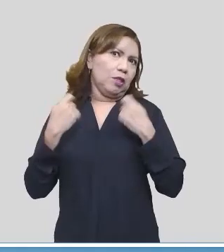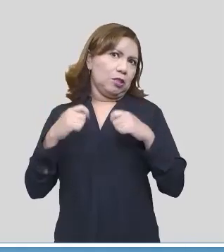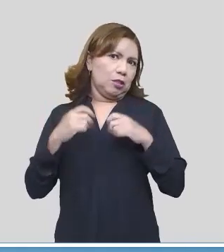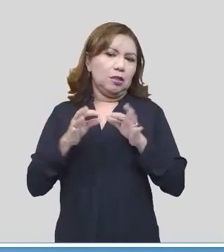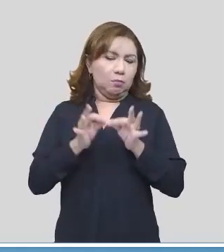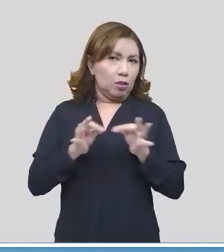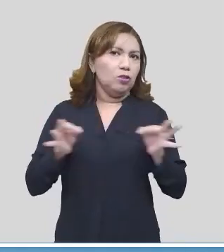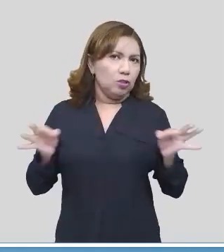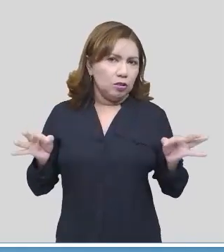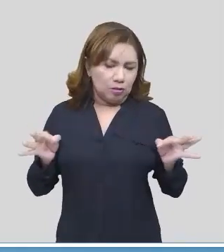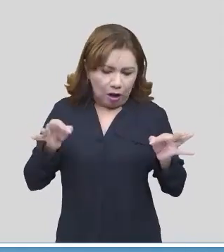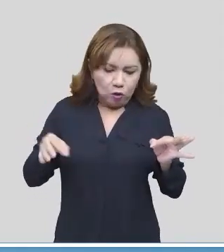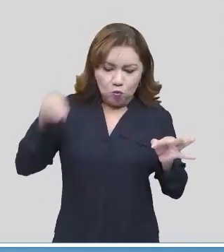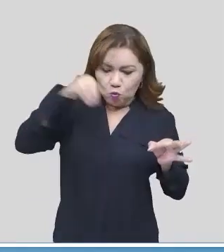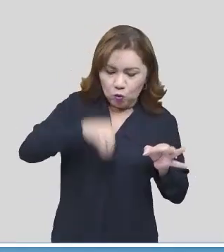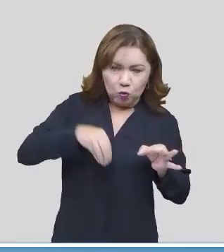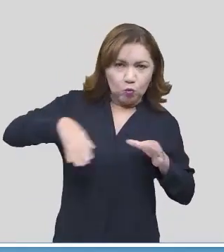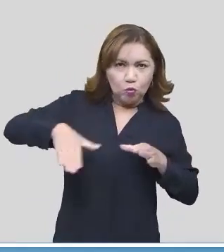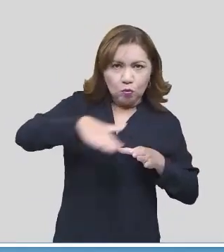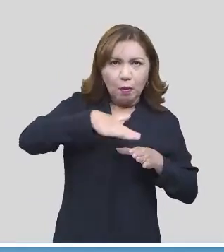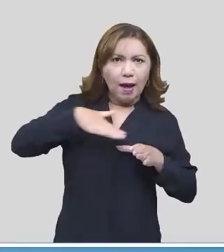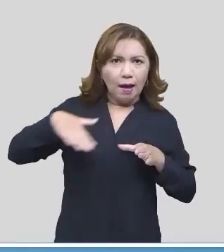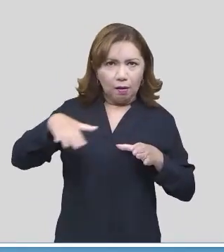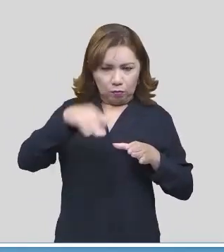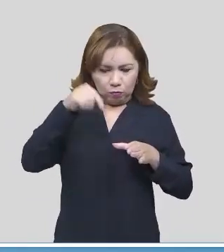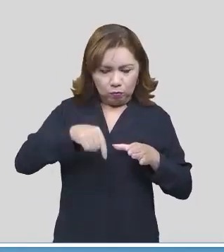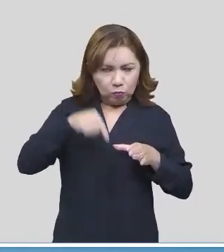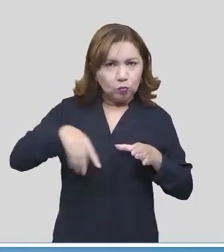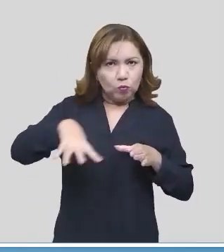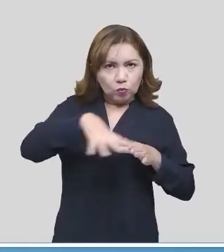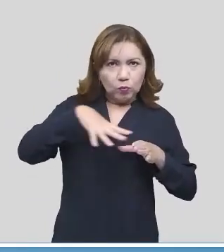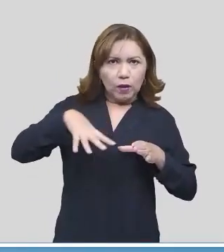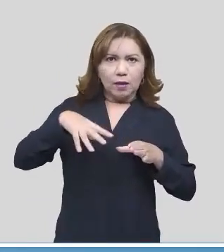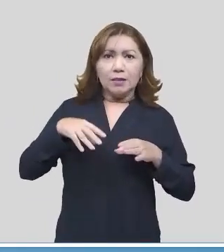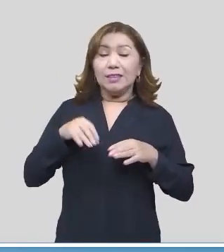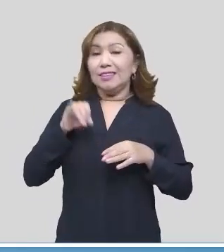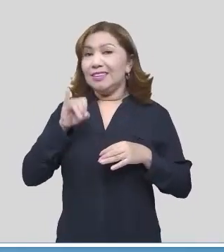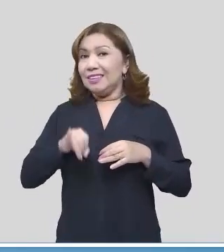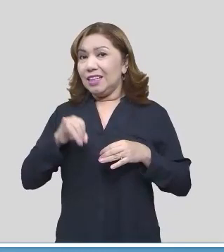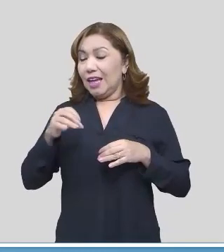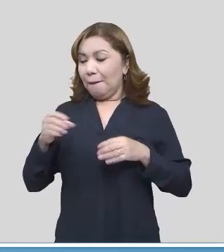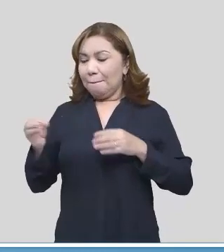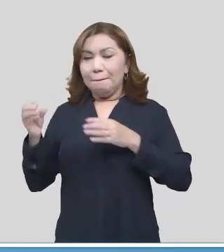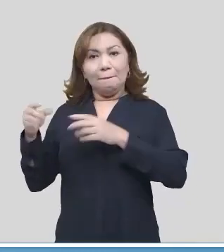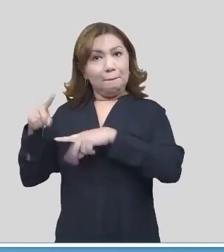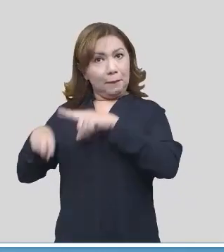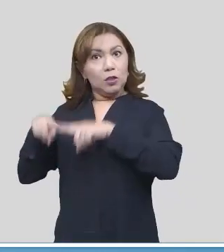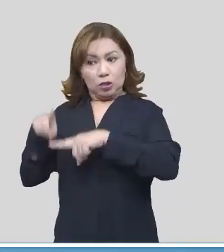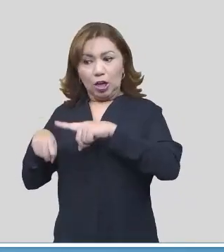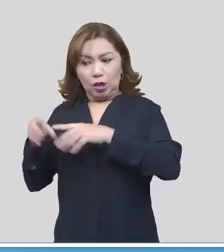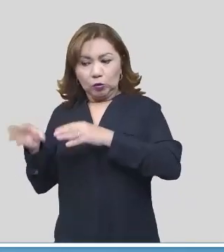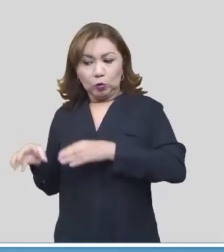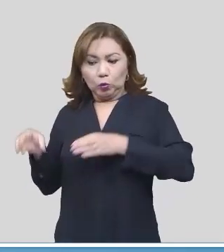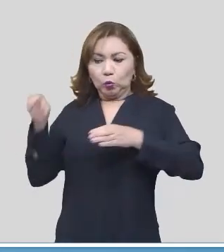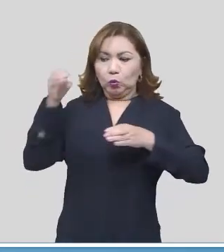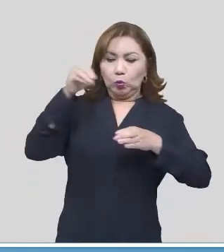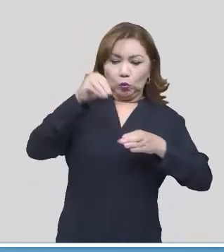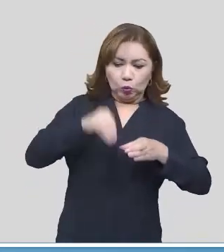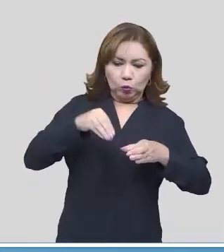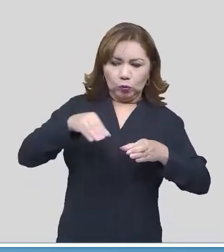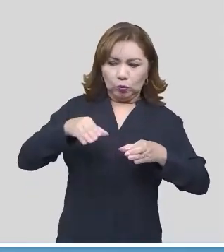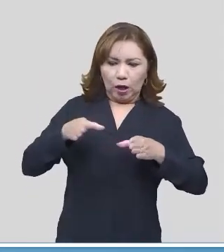Precisamos medir o espaço para verificar se esse móvel